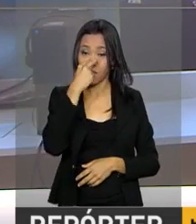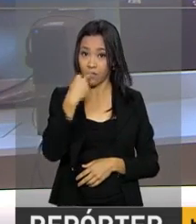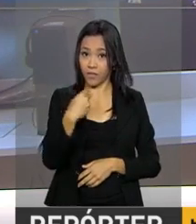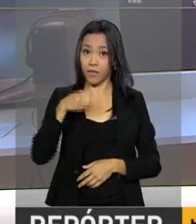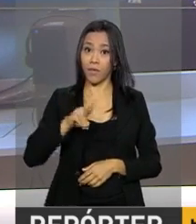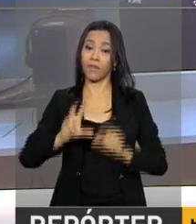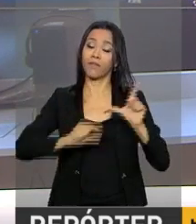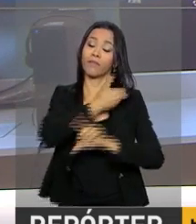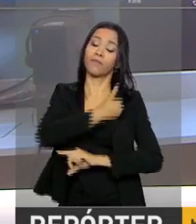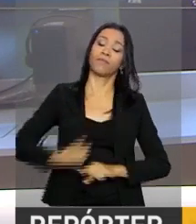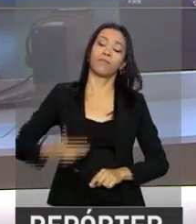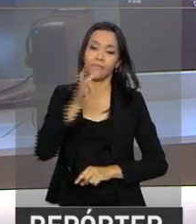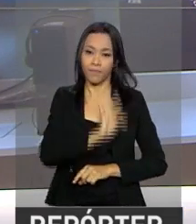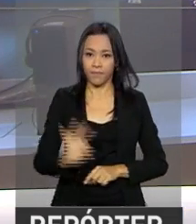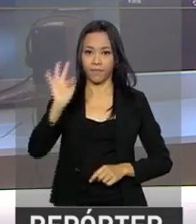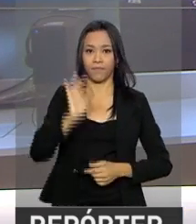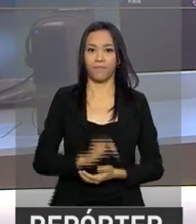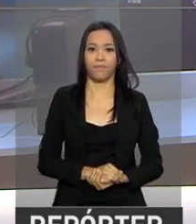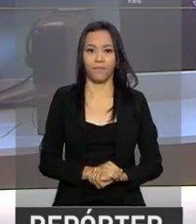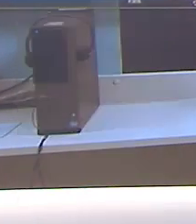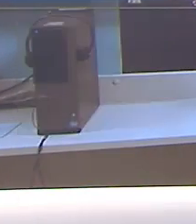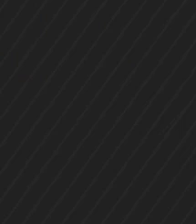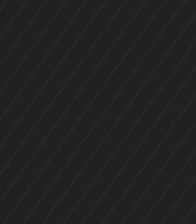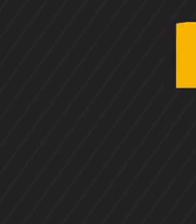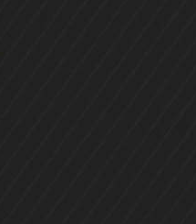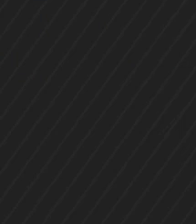e nbr a tv do governo federal